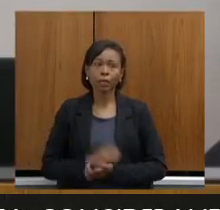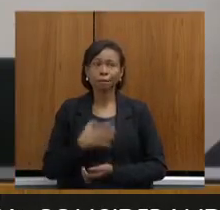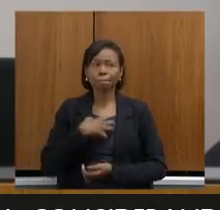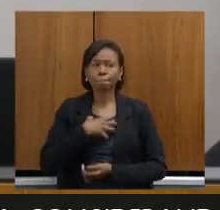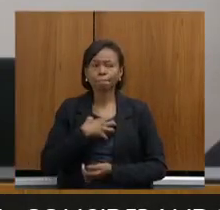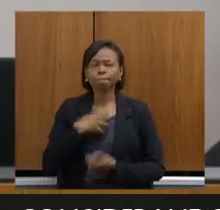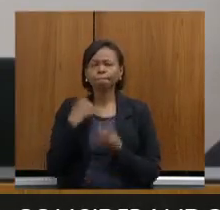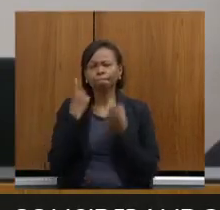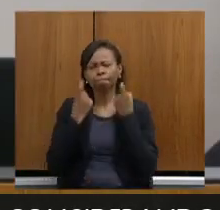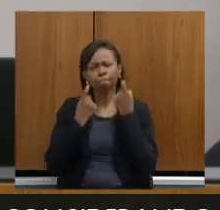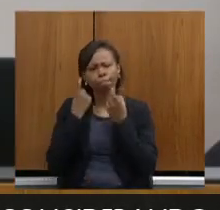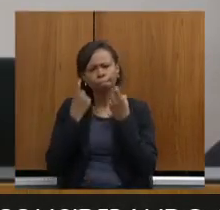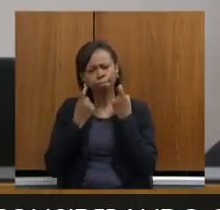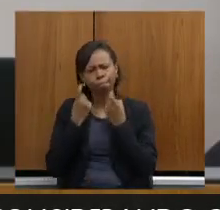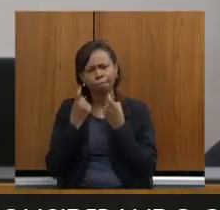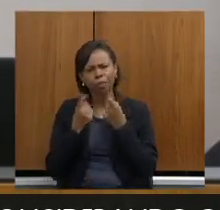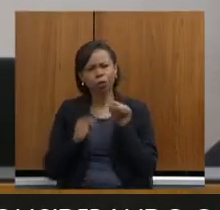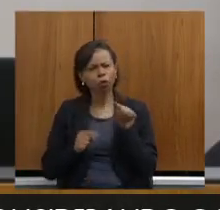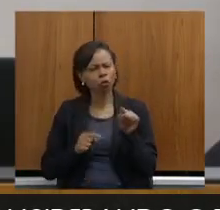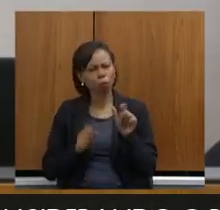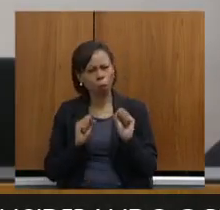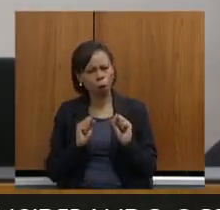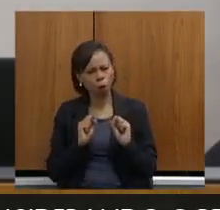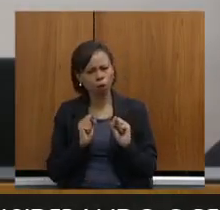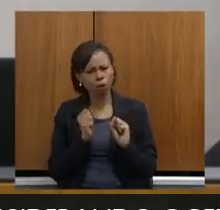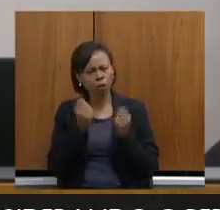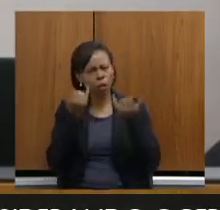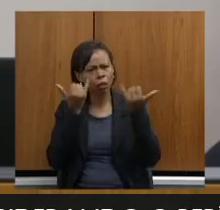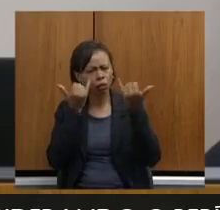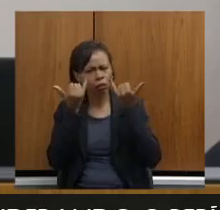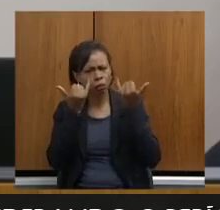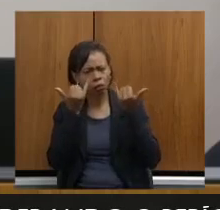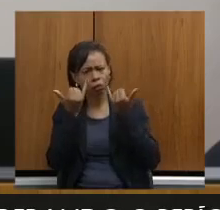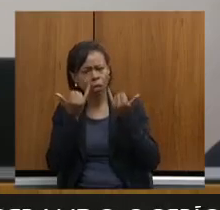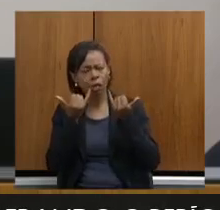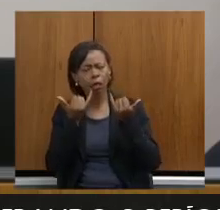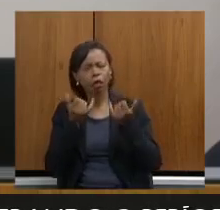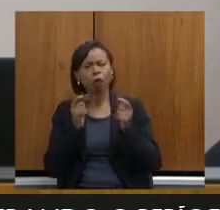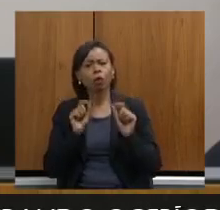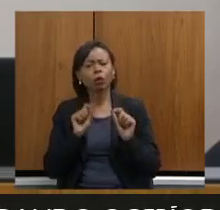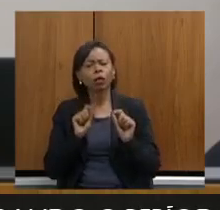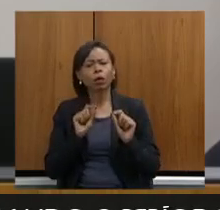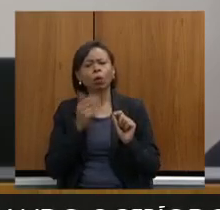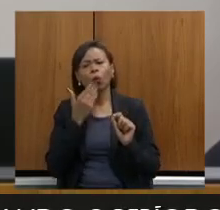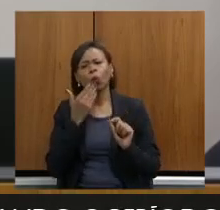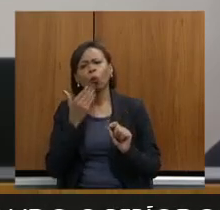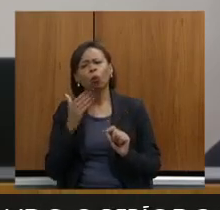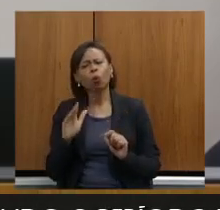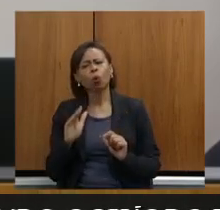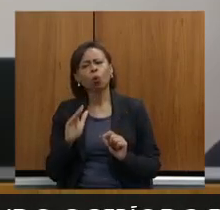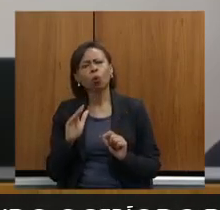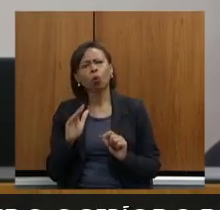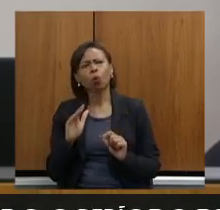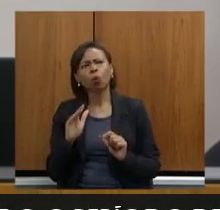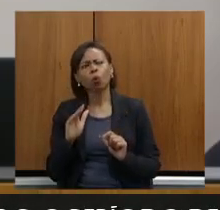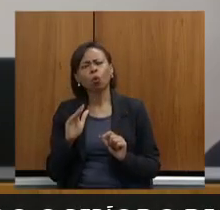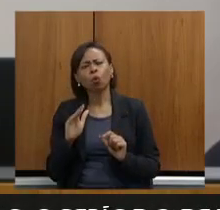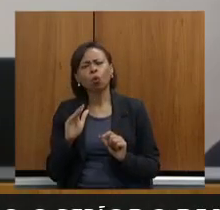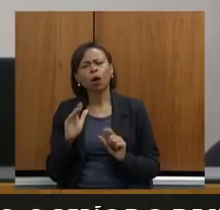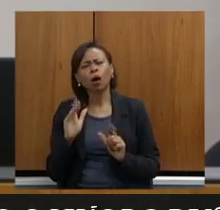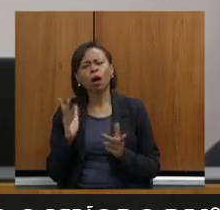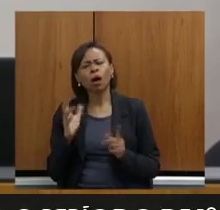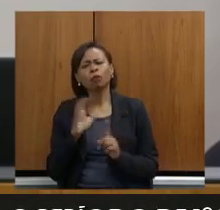eu não sei se a senhora poderia nos informar é qual o reflexo do